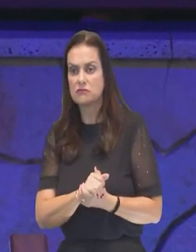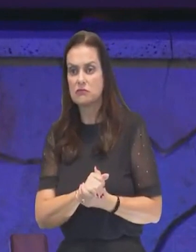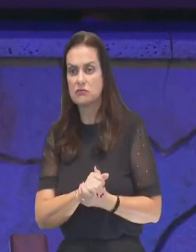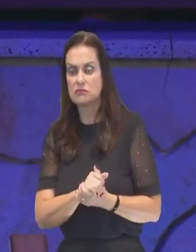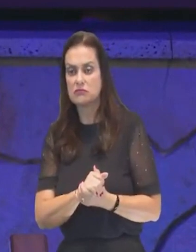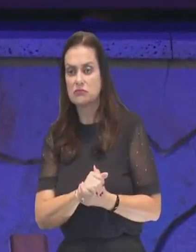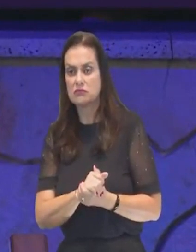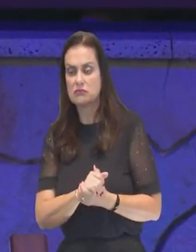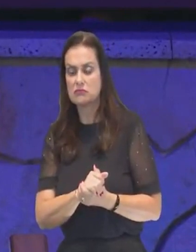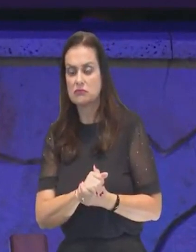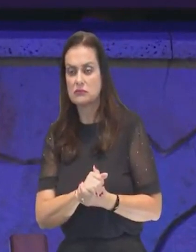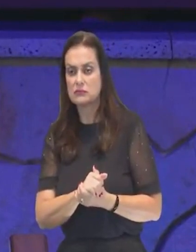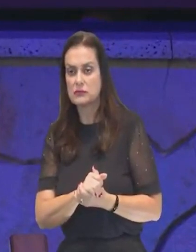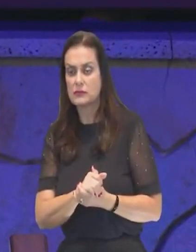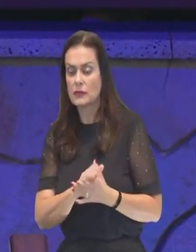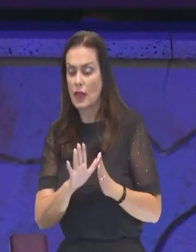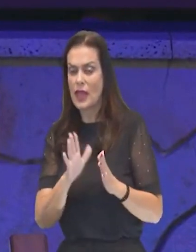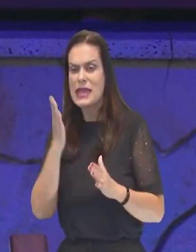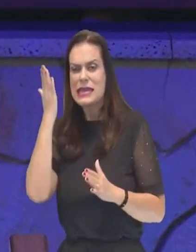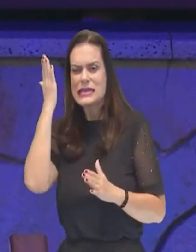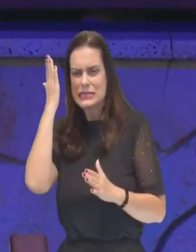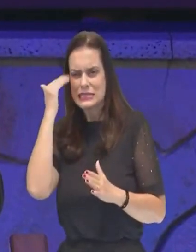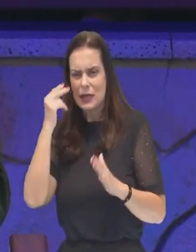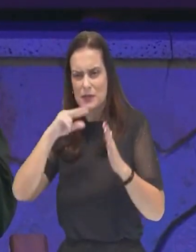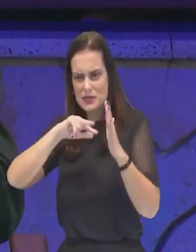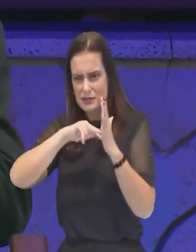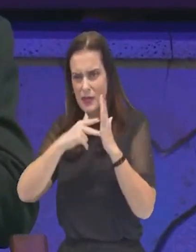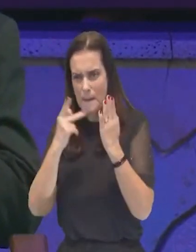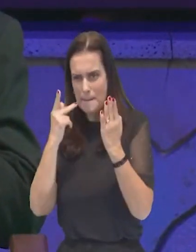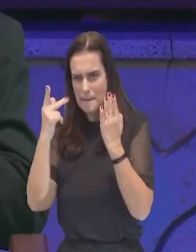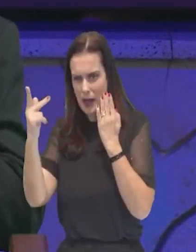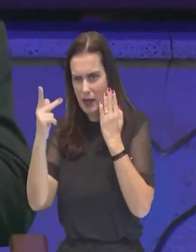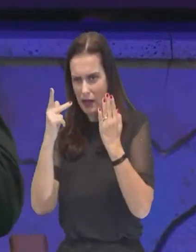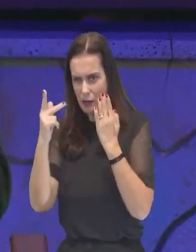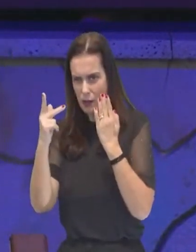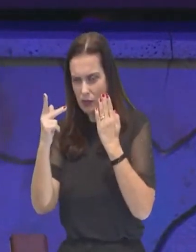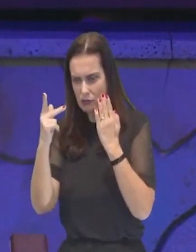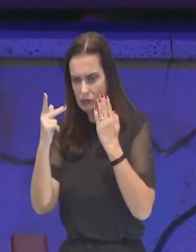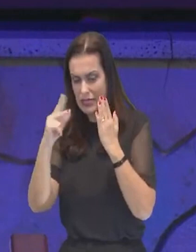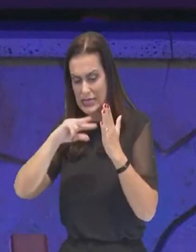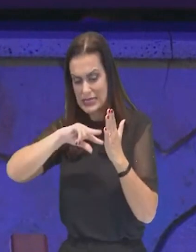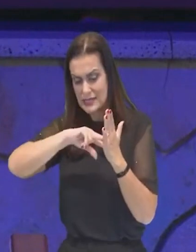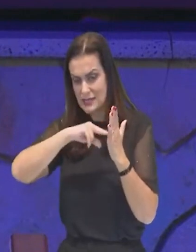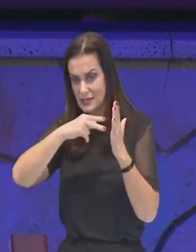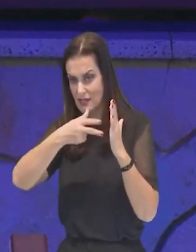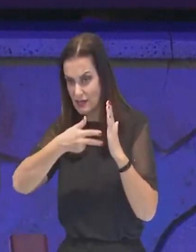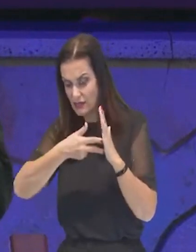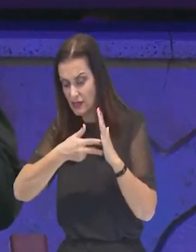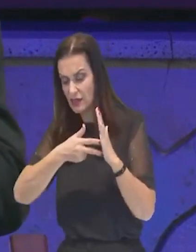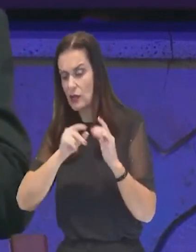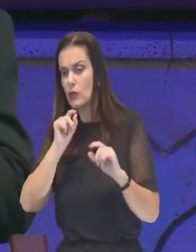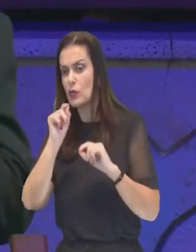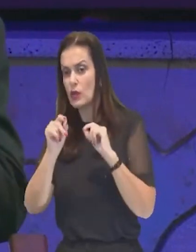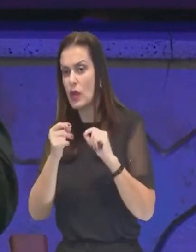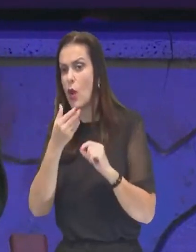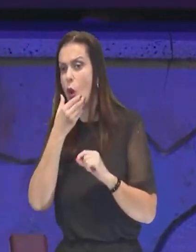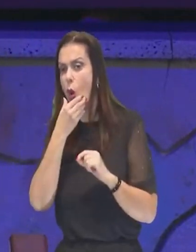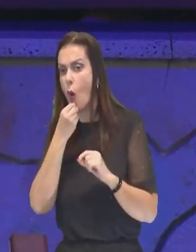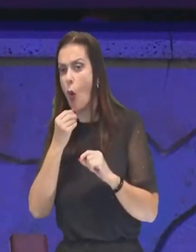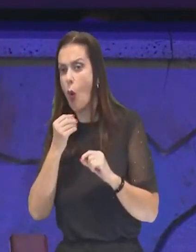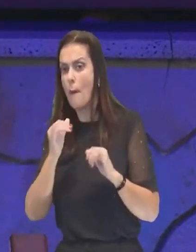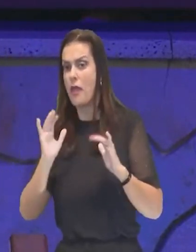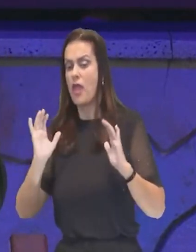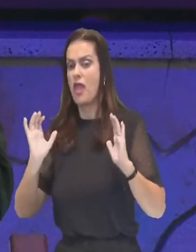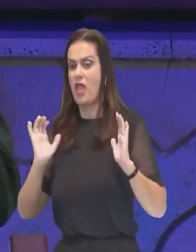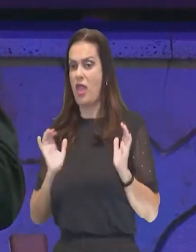Sabe o significado dessa parábola, queridos? O significado desta parábola do rico e insensato